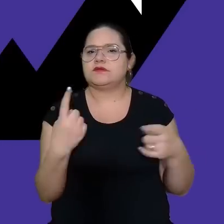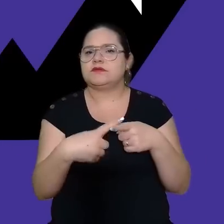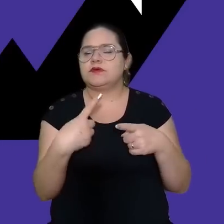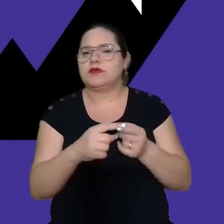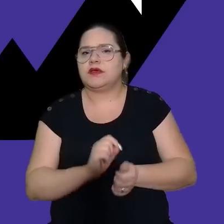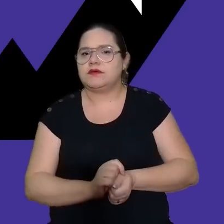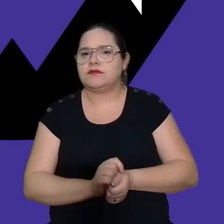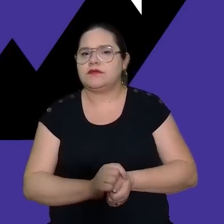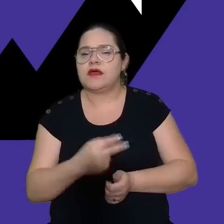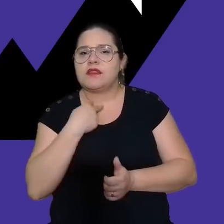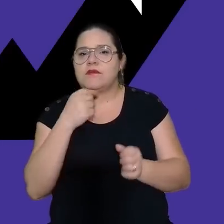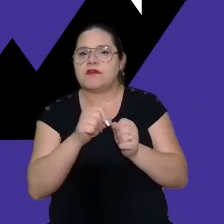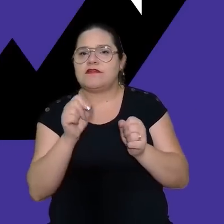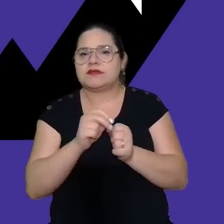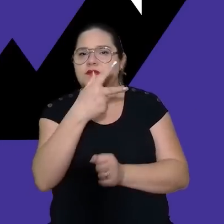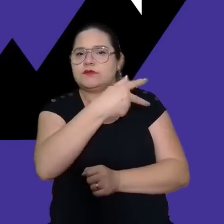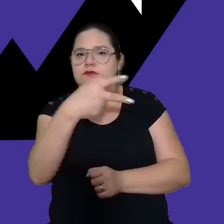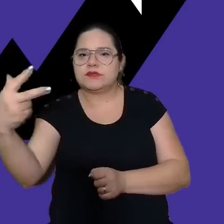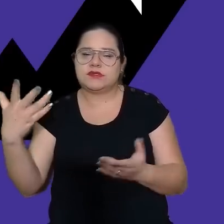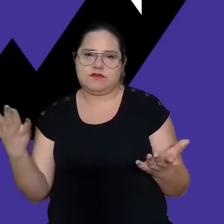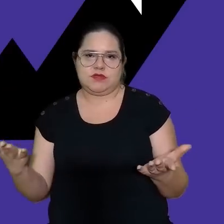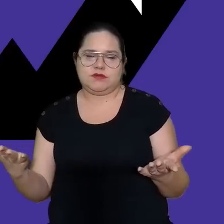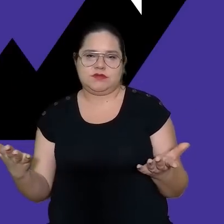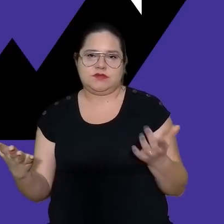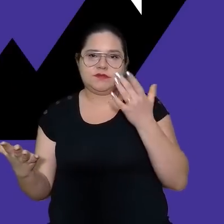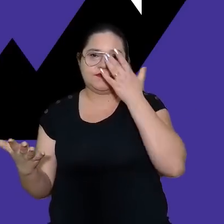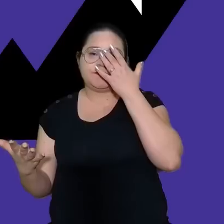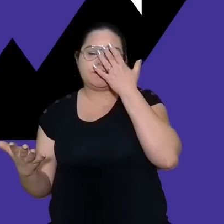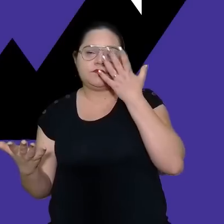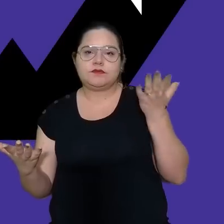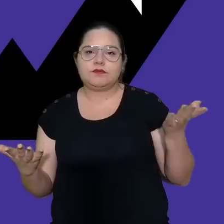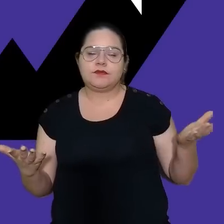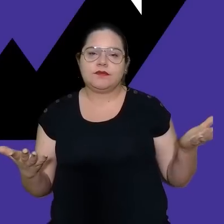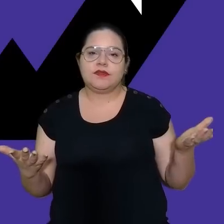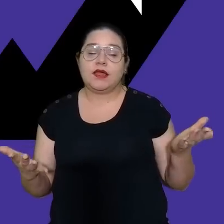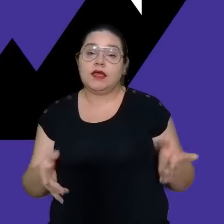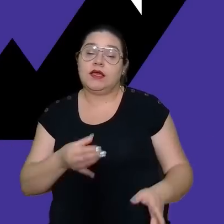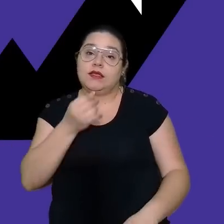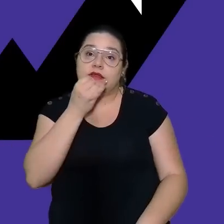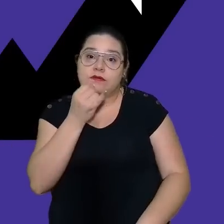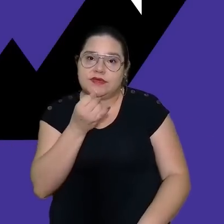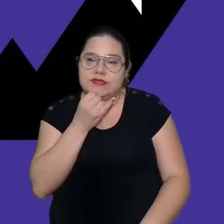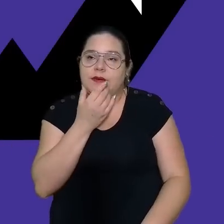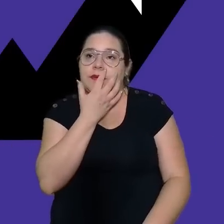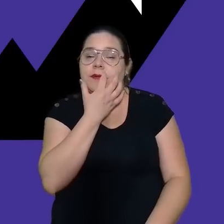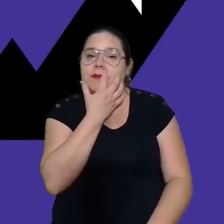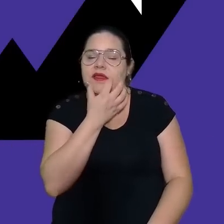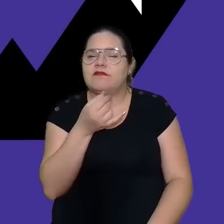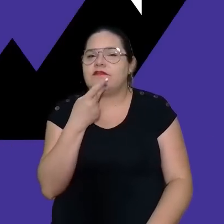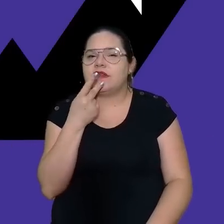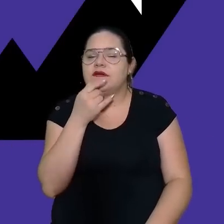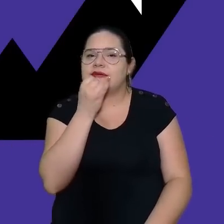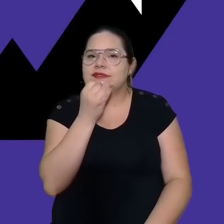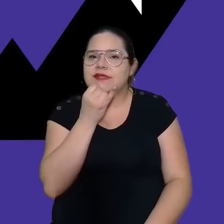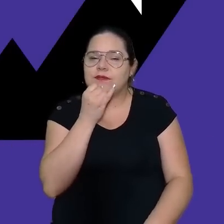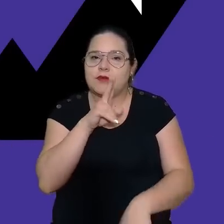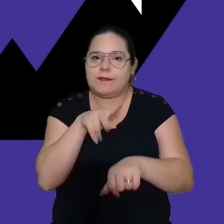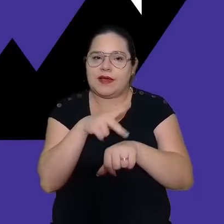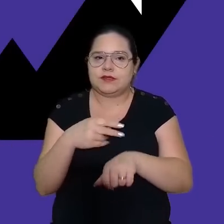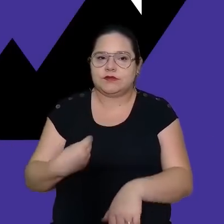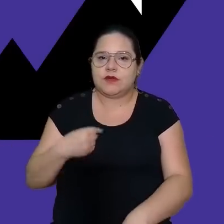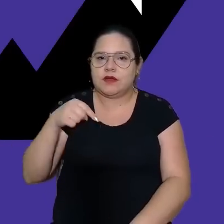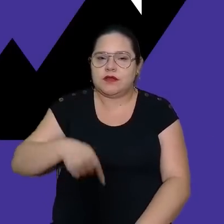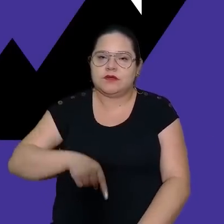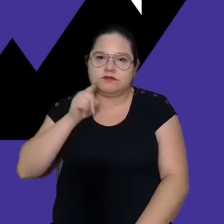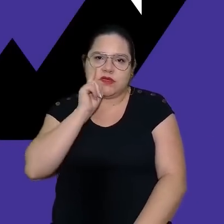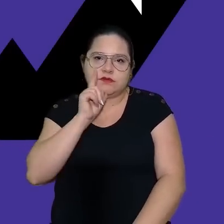feito em 2 semanas? Né? Então, um exemplo, né? Eu vou dar um exemplo do país que eu estou aqui, dos Estados Unidos.